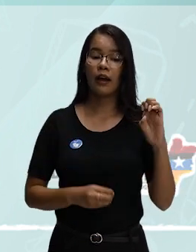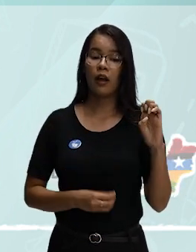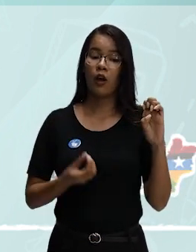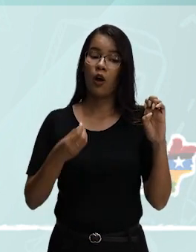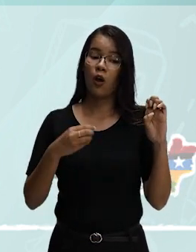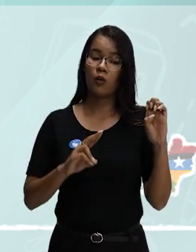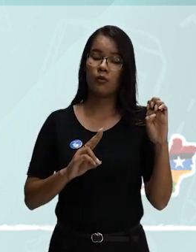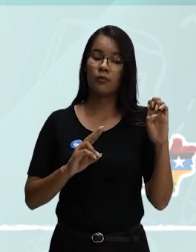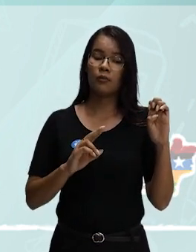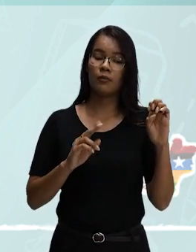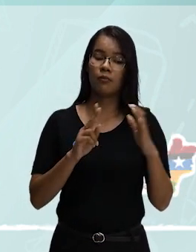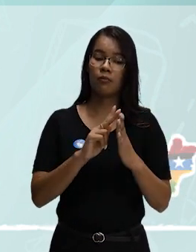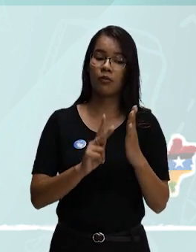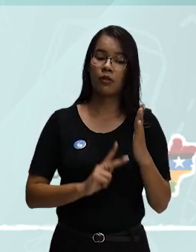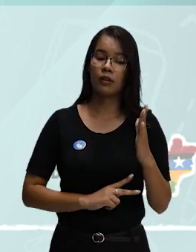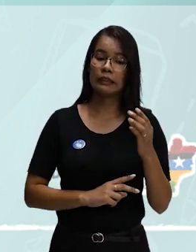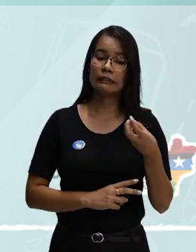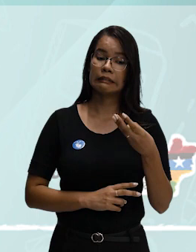30.